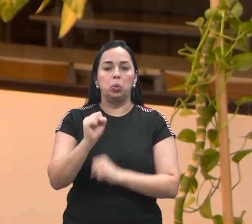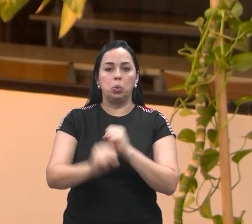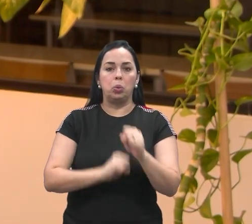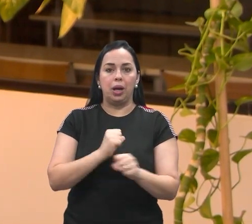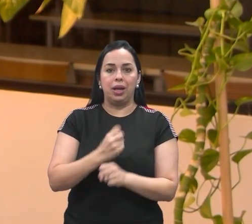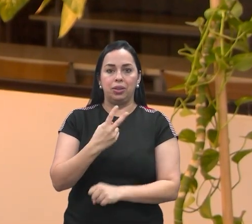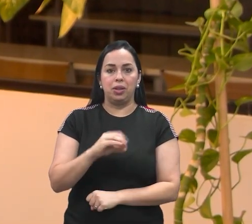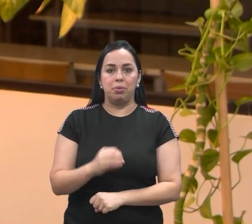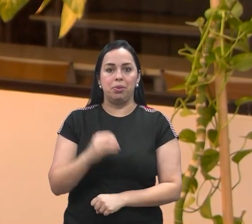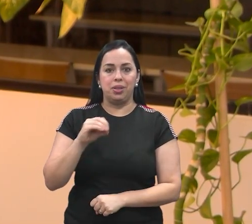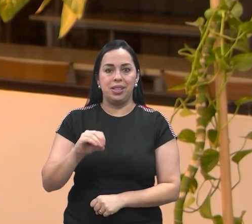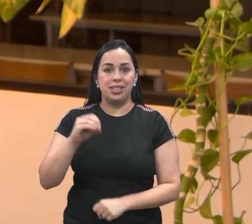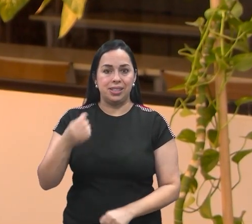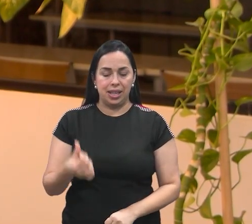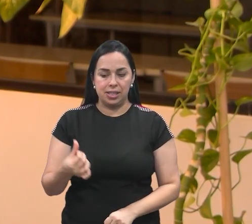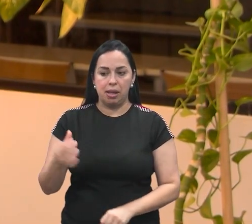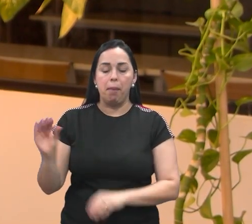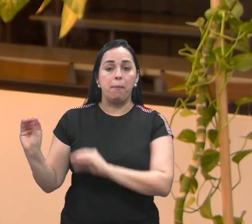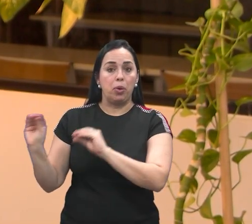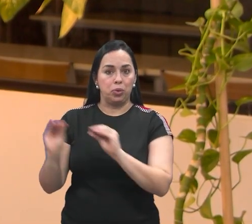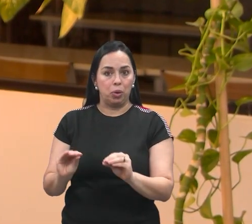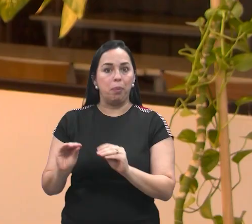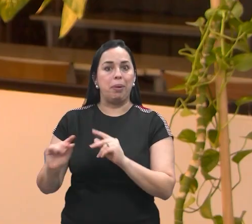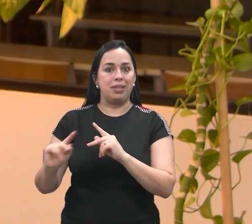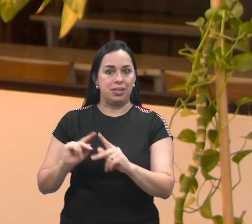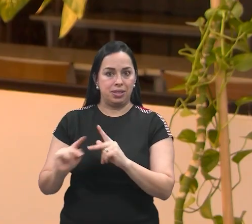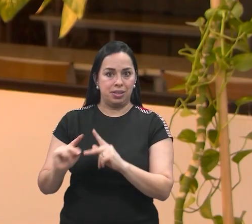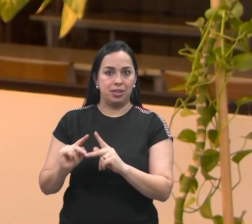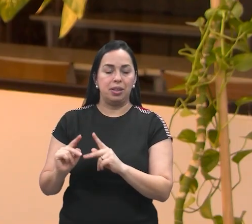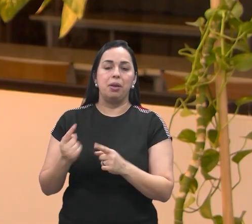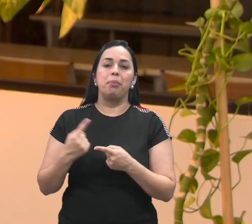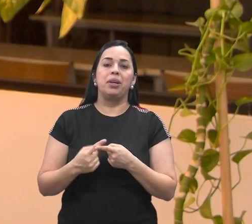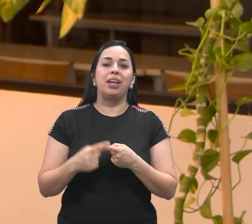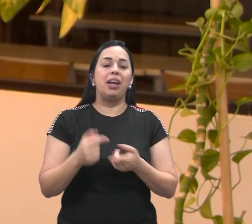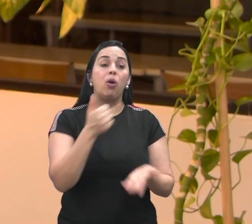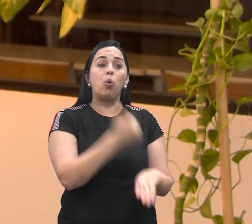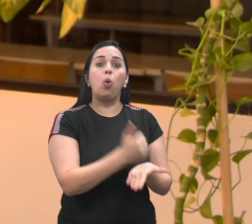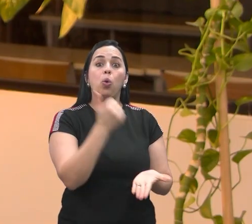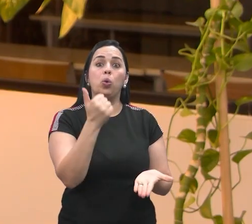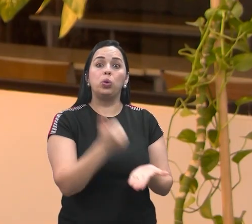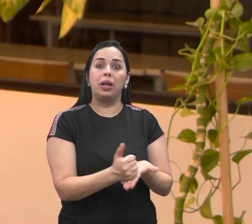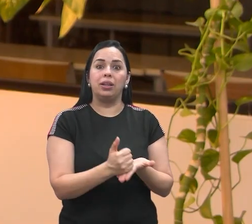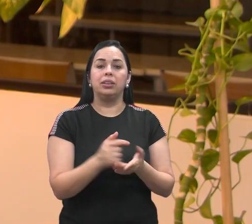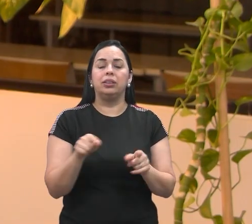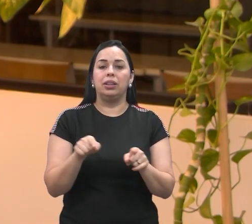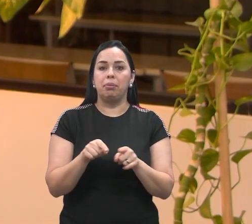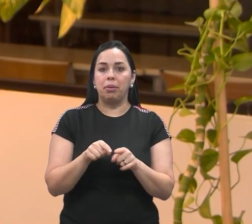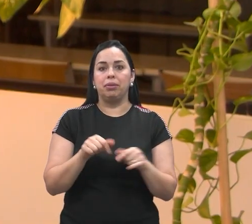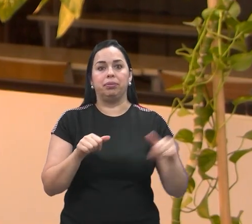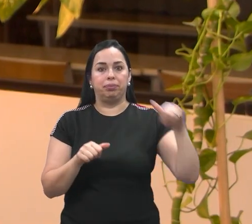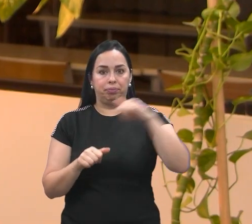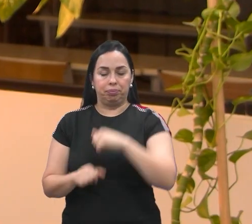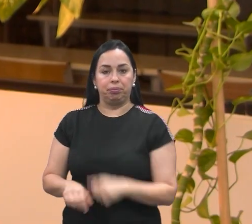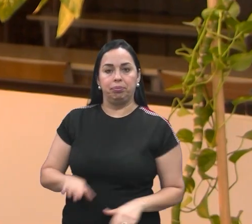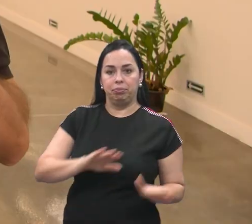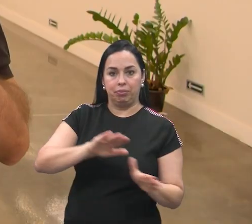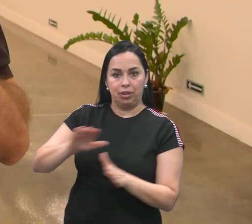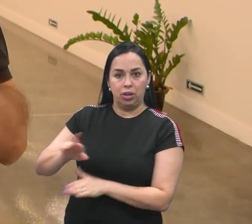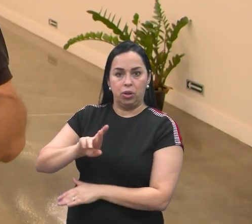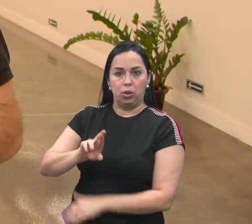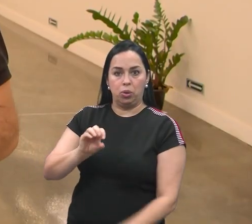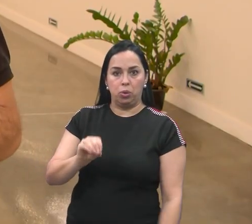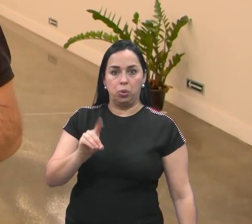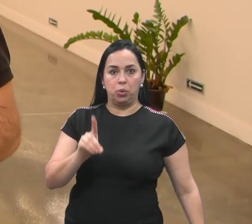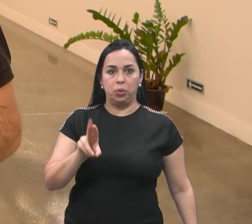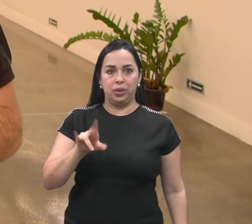em 2006 ela se mudou para o Vale do Paraíba para atender a demanda de subcontrato de fabricação de mangueiras para a Embraer. Já